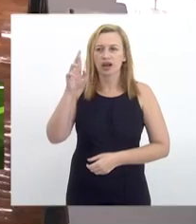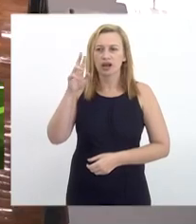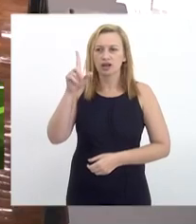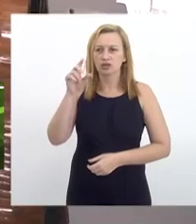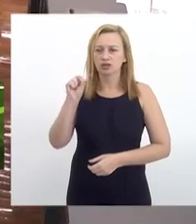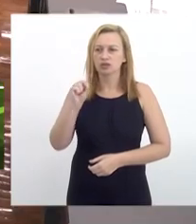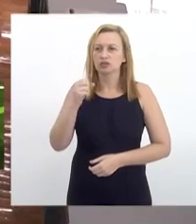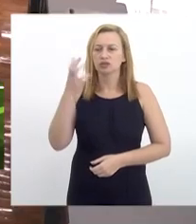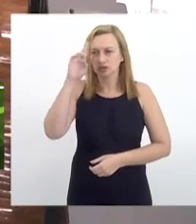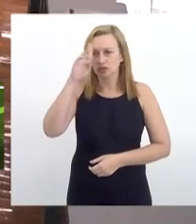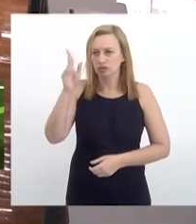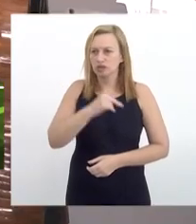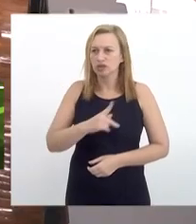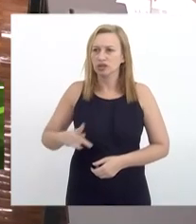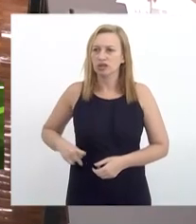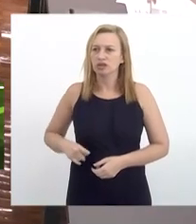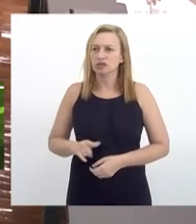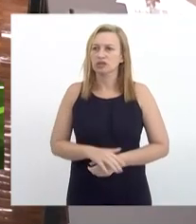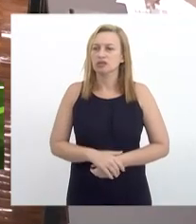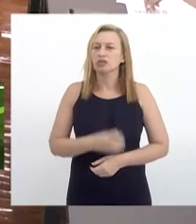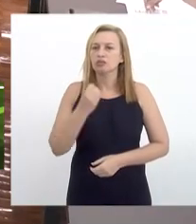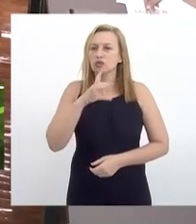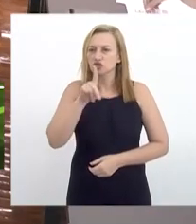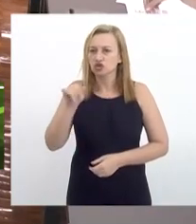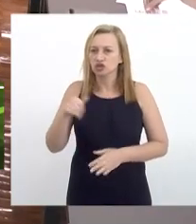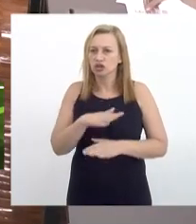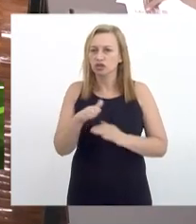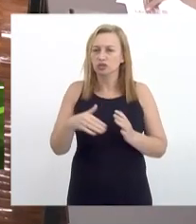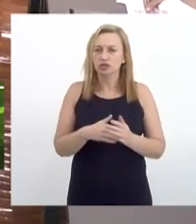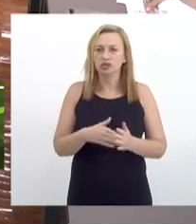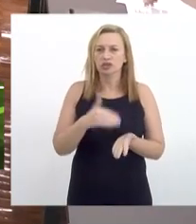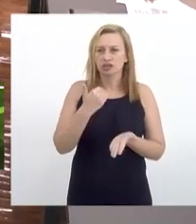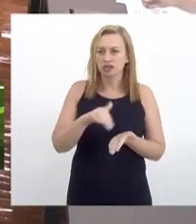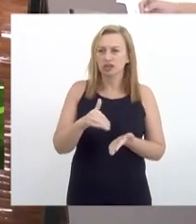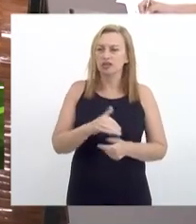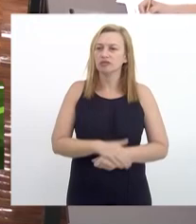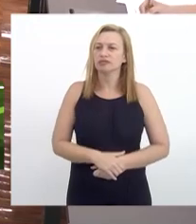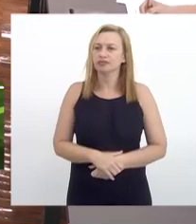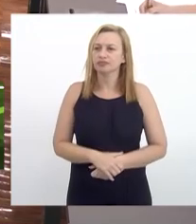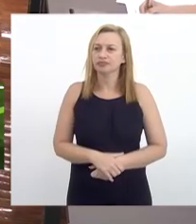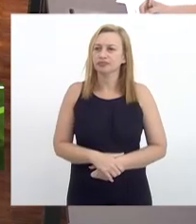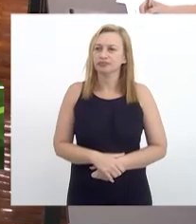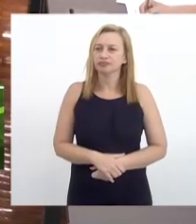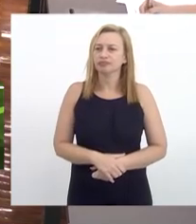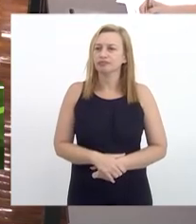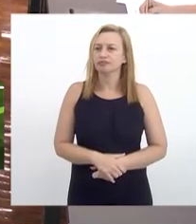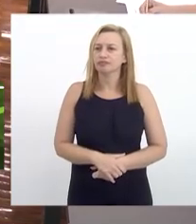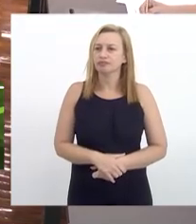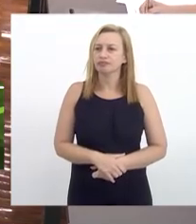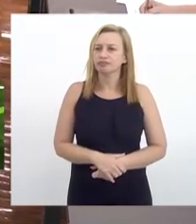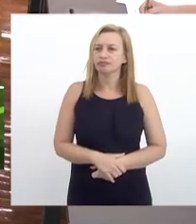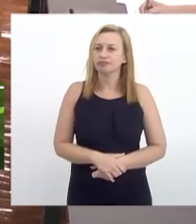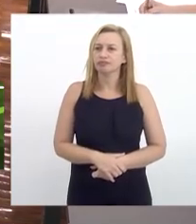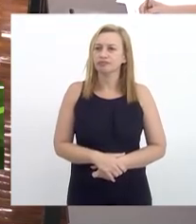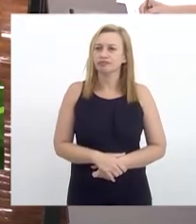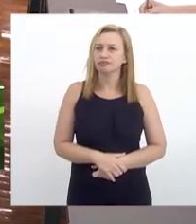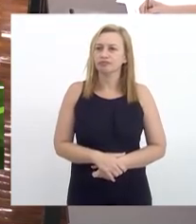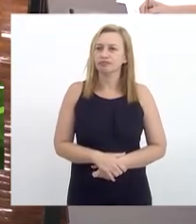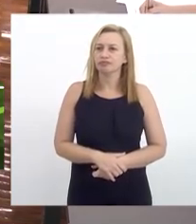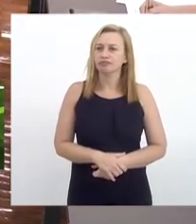presidente bom dia a todos bom dia secretário há uma uma questão